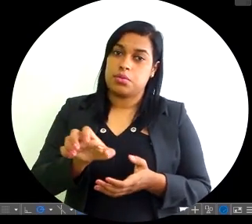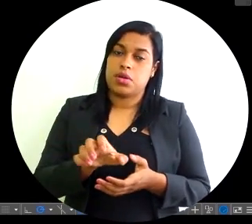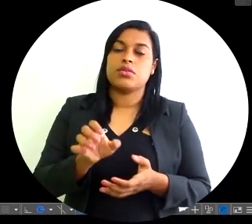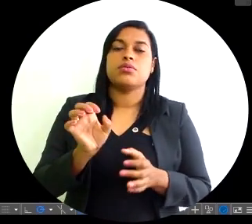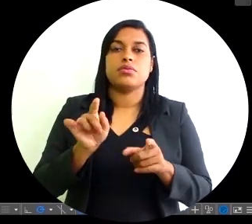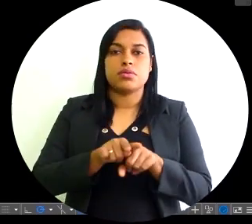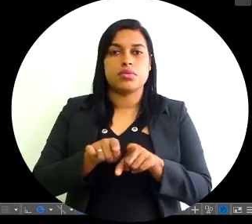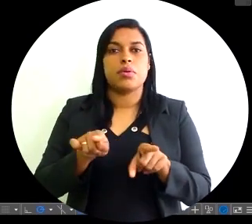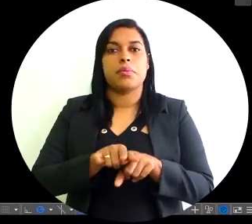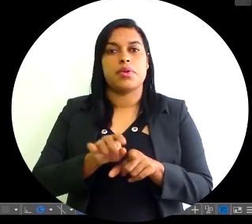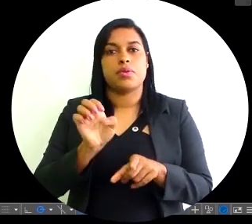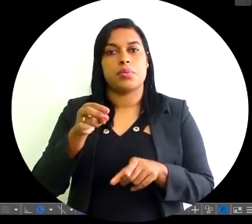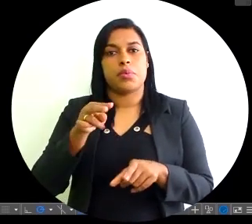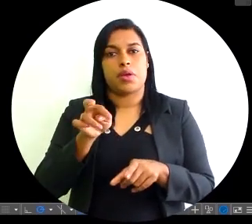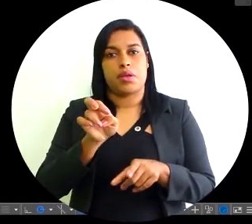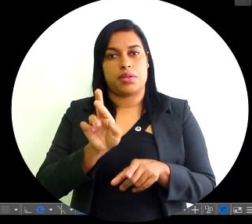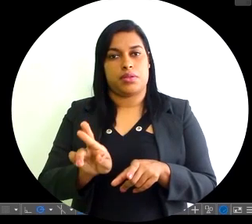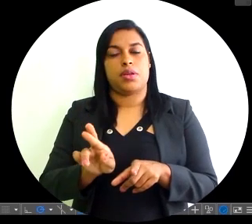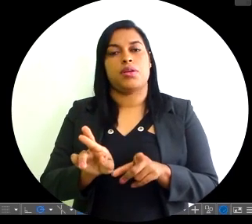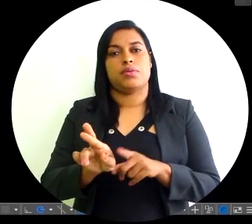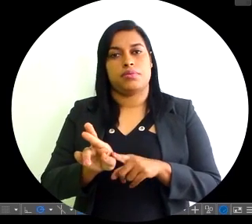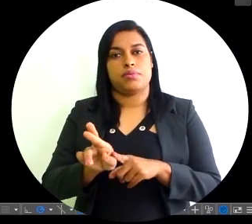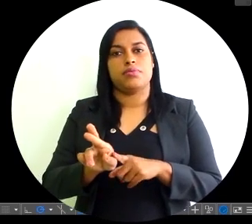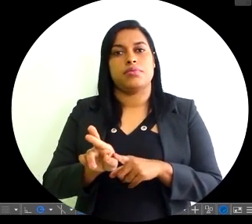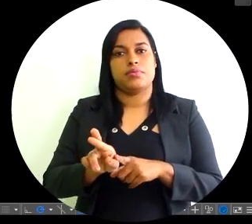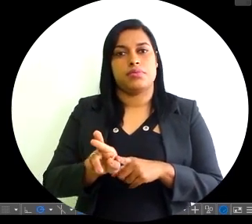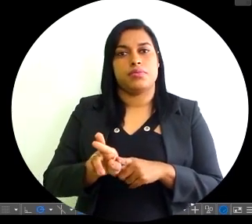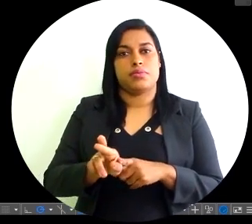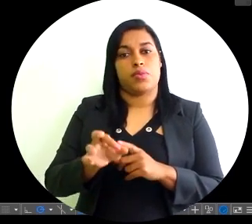do mouse, como nós vimos que ele serve também como Enter.